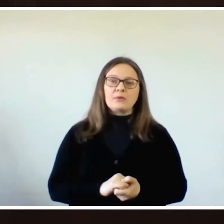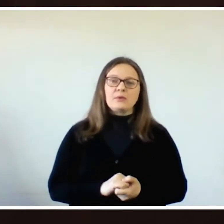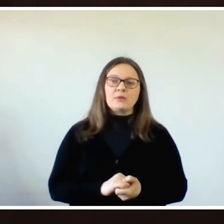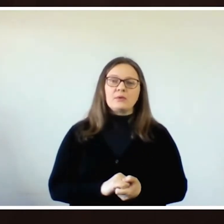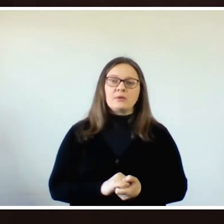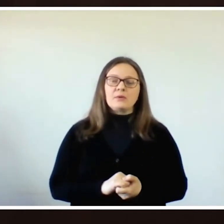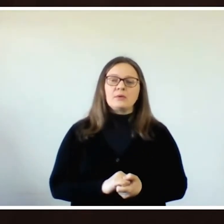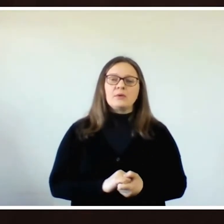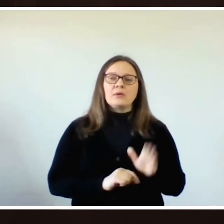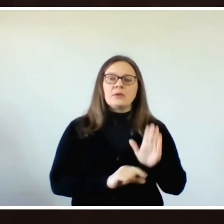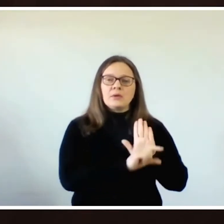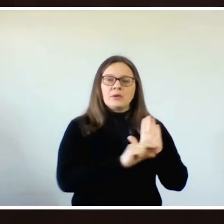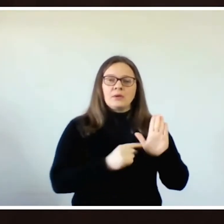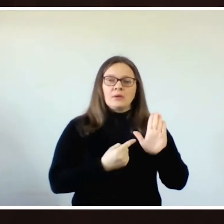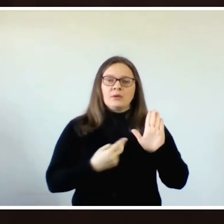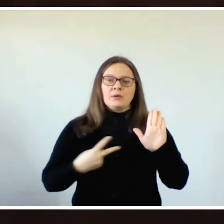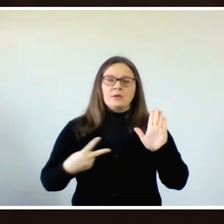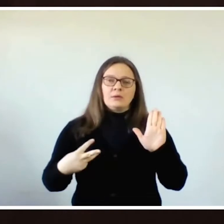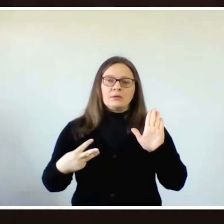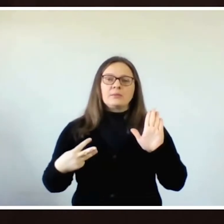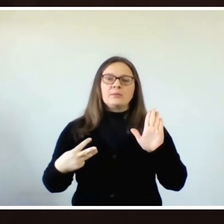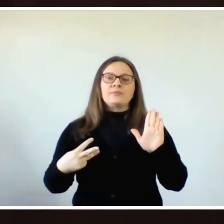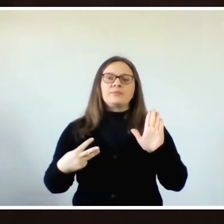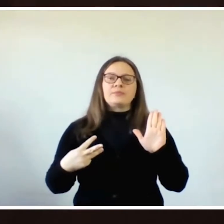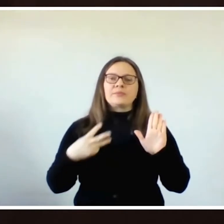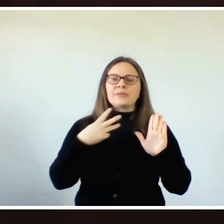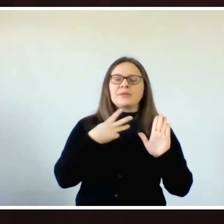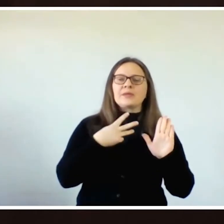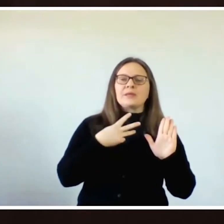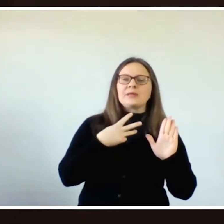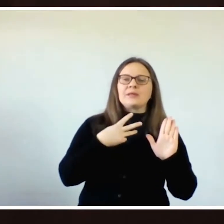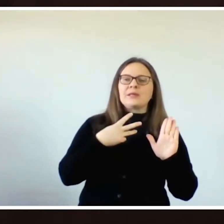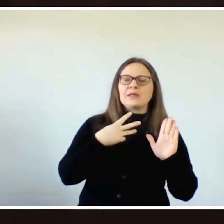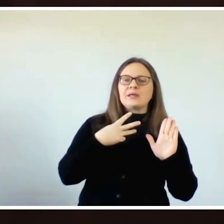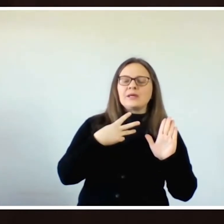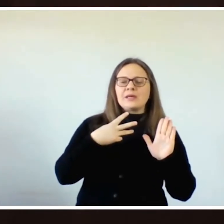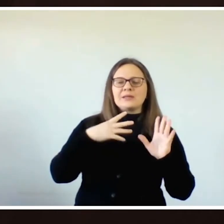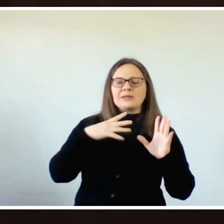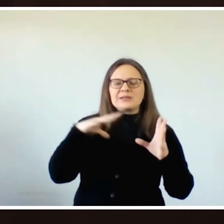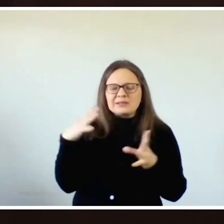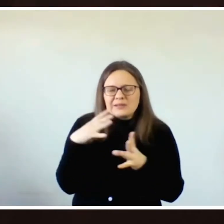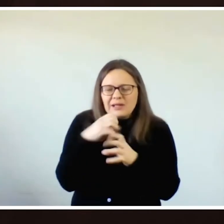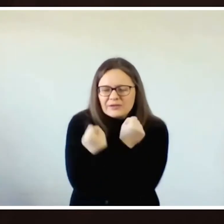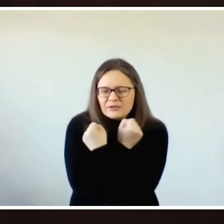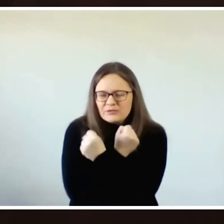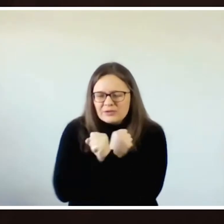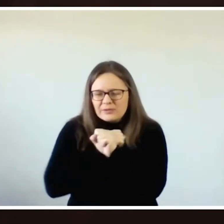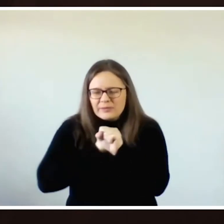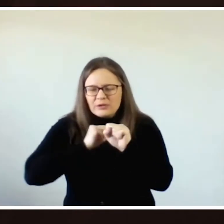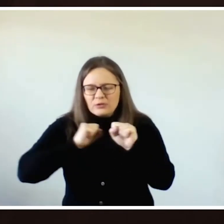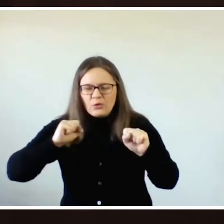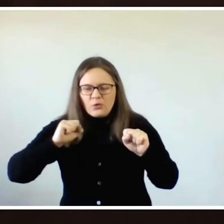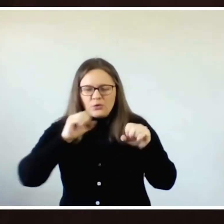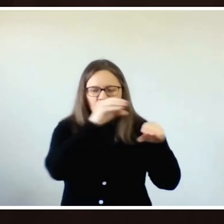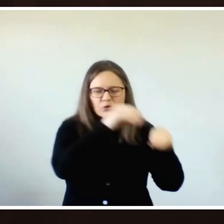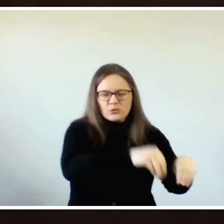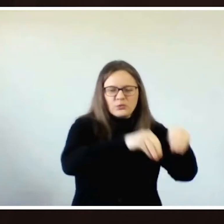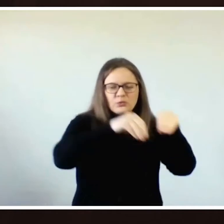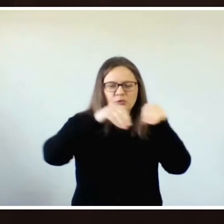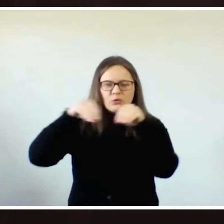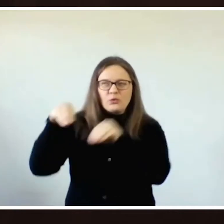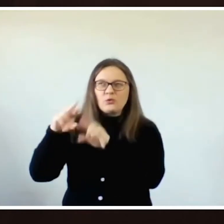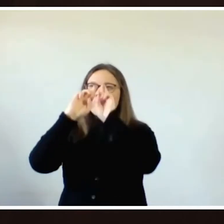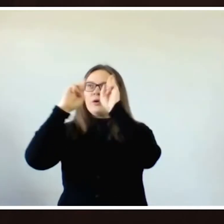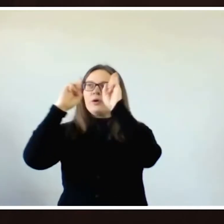Versículo 13, Ele nos libertou do império das trevas e nos transportou para o reino do Filho do seu amor. Irmãos, Ele nos